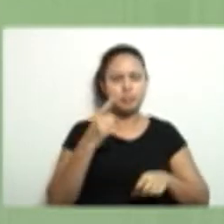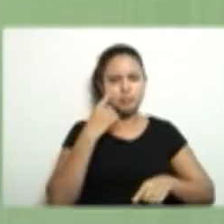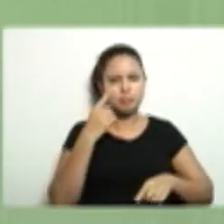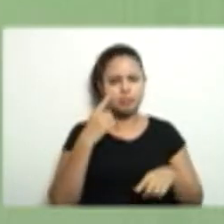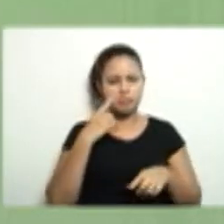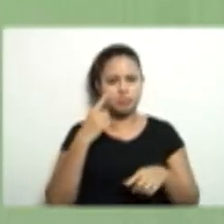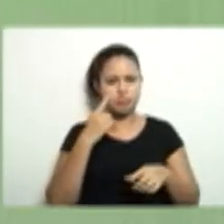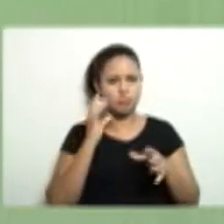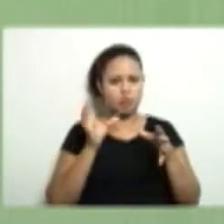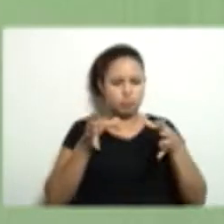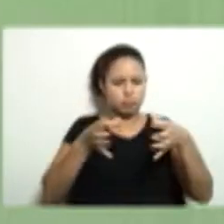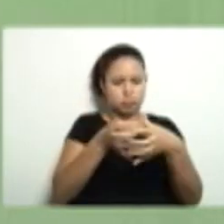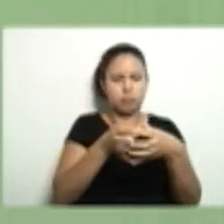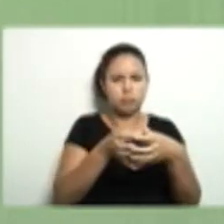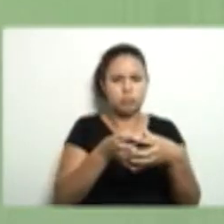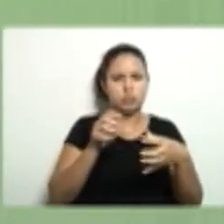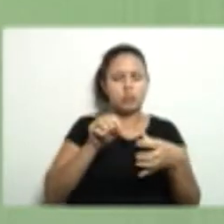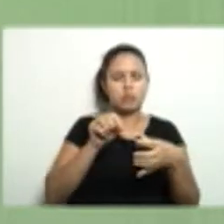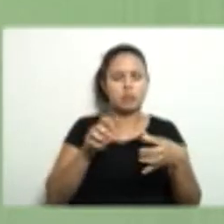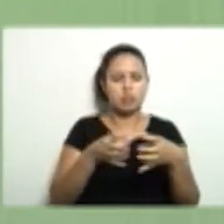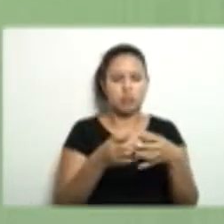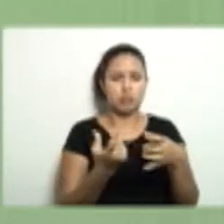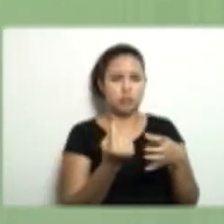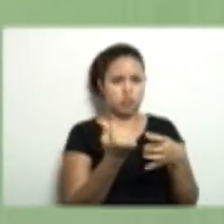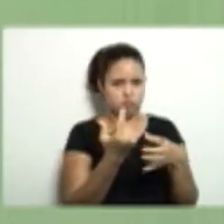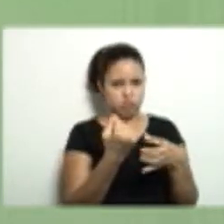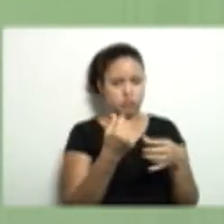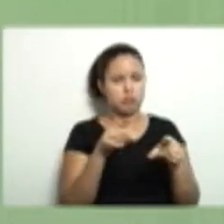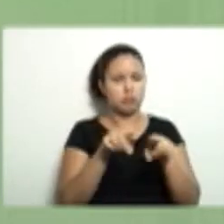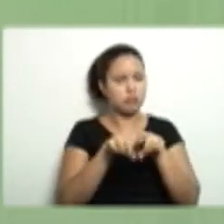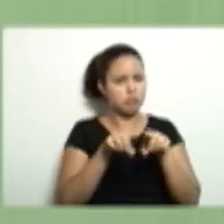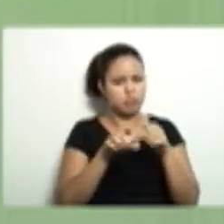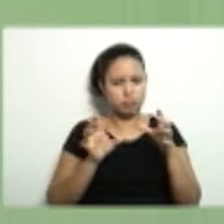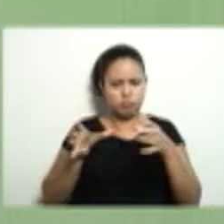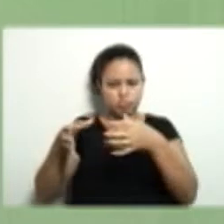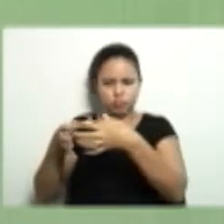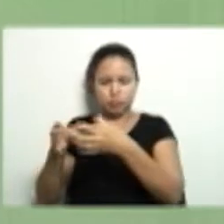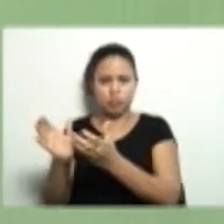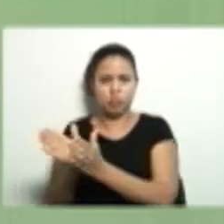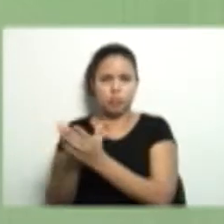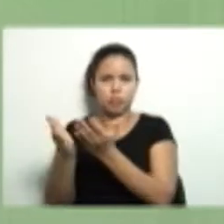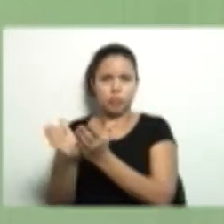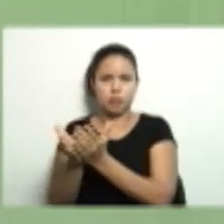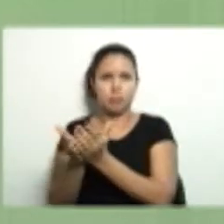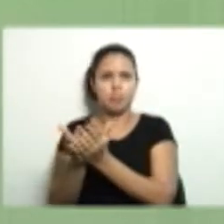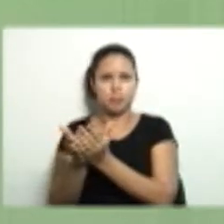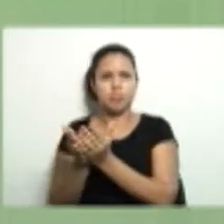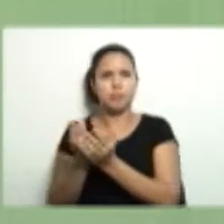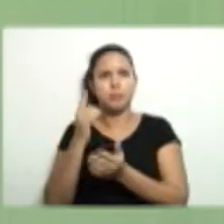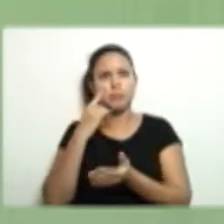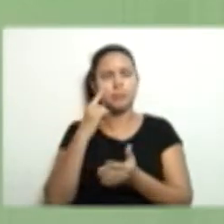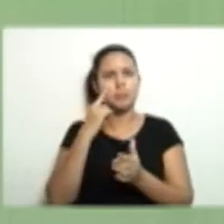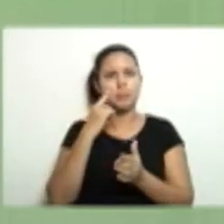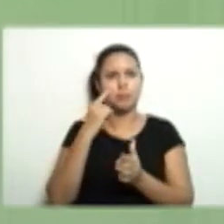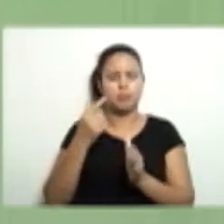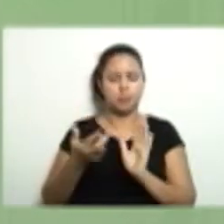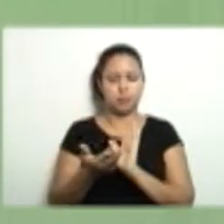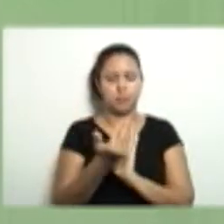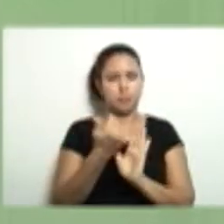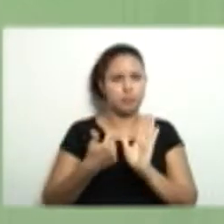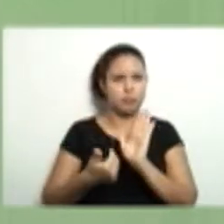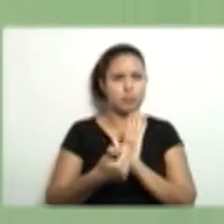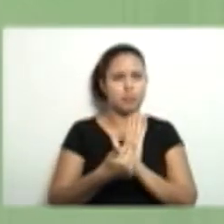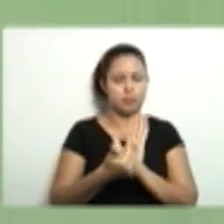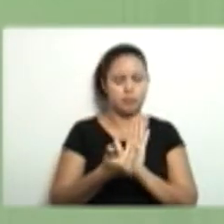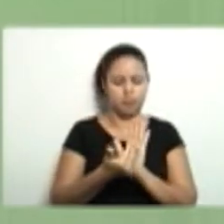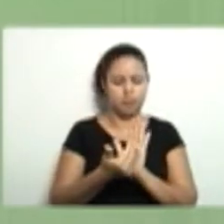de riquezas e pobrezas mostrando-se mais proeminente, né? A gente vê que aqui para cima, a gente vê cada